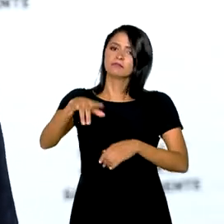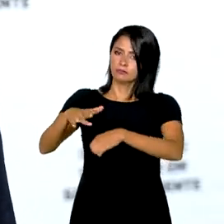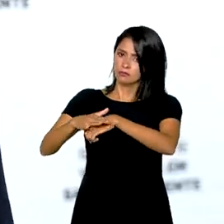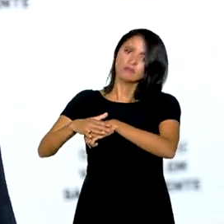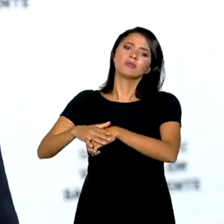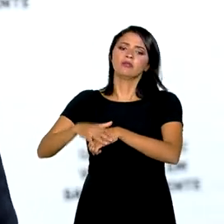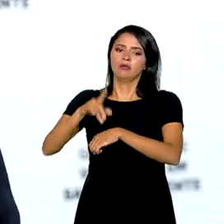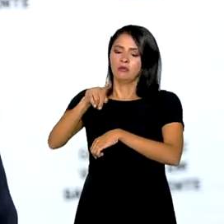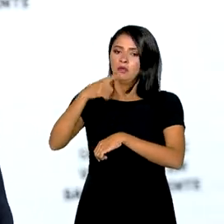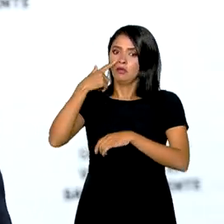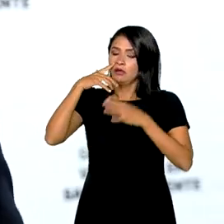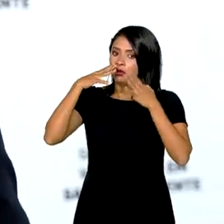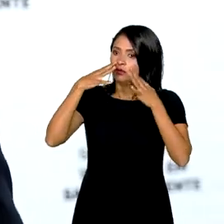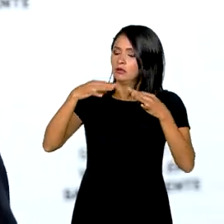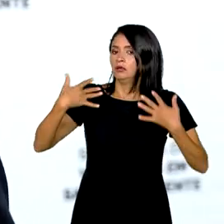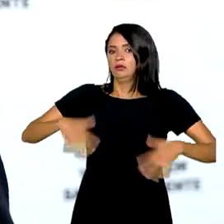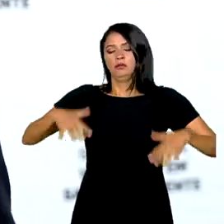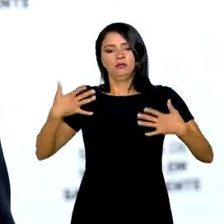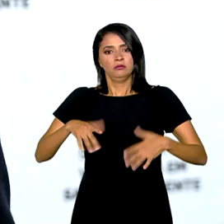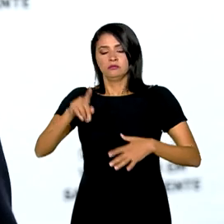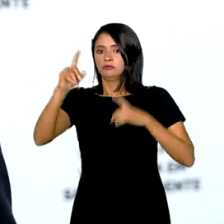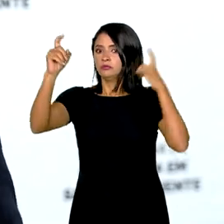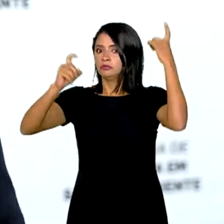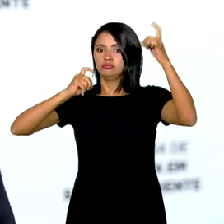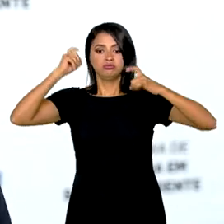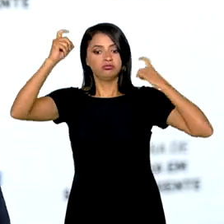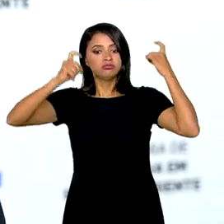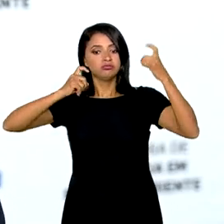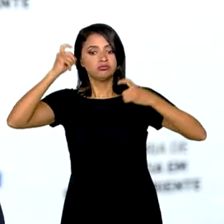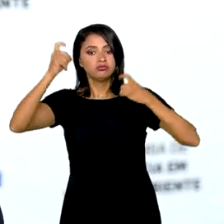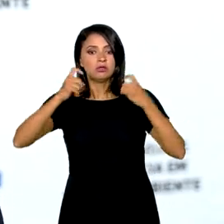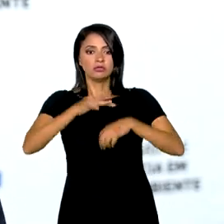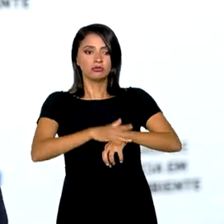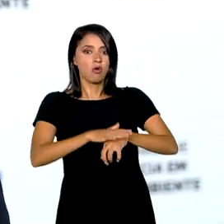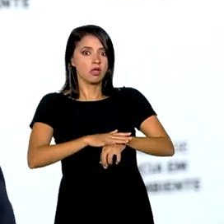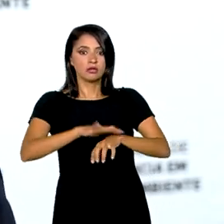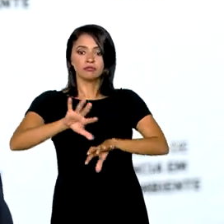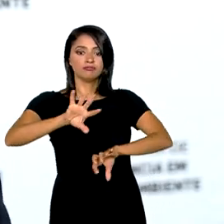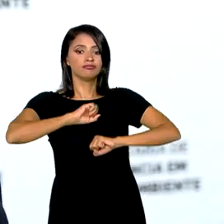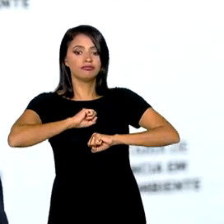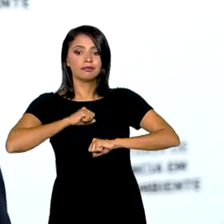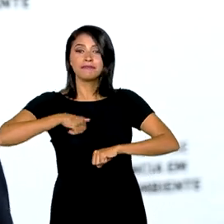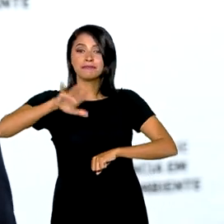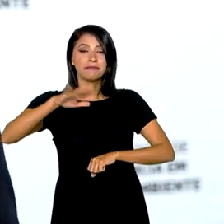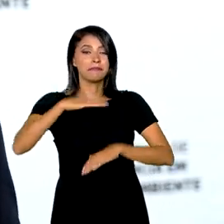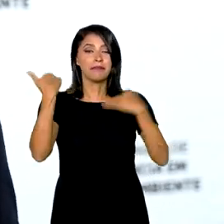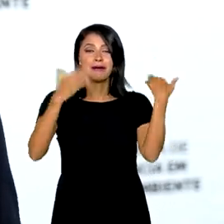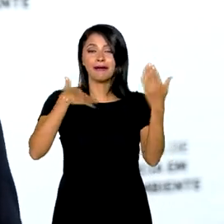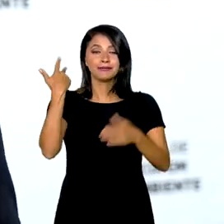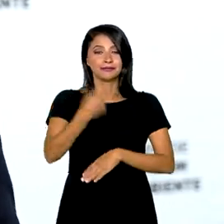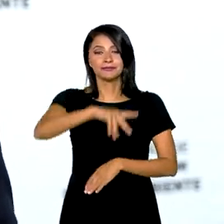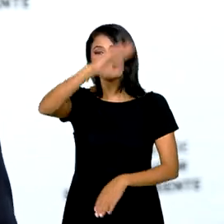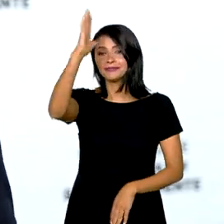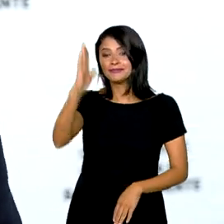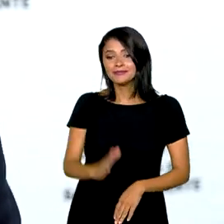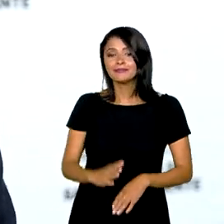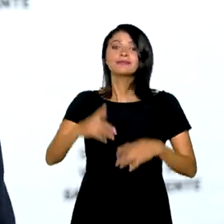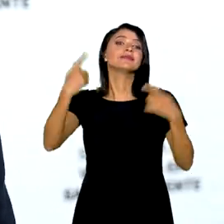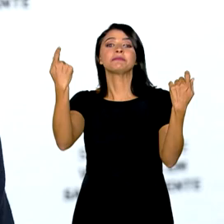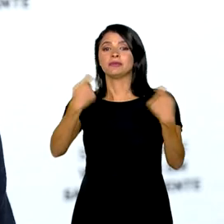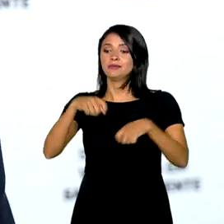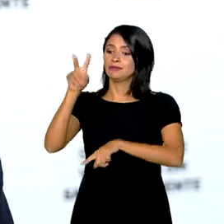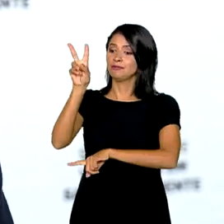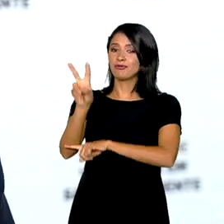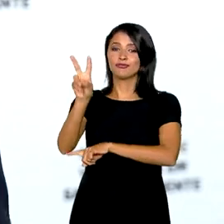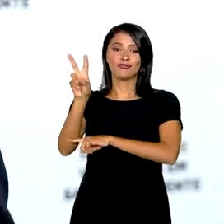bastante importante, é uma doença que preocupa, é a doença infecciosa que mais mata no Brasil e é preciso